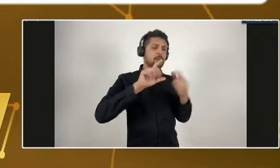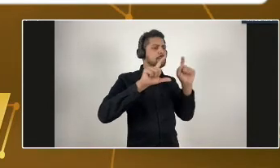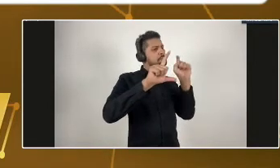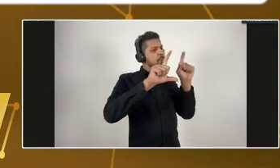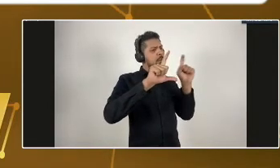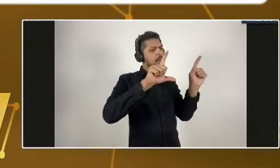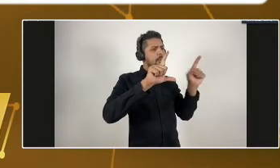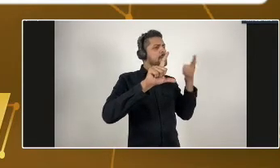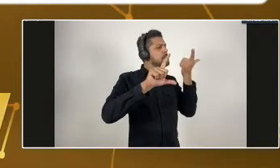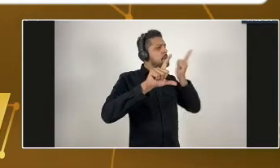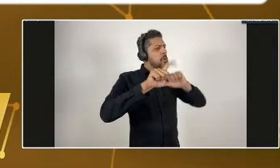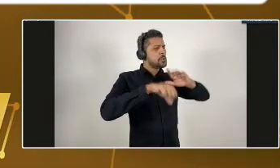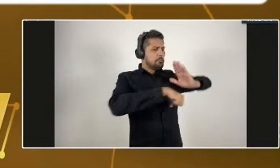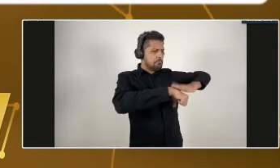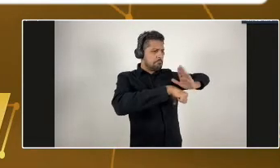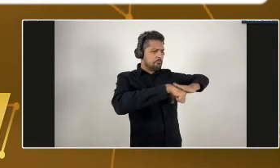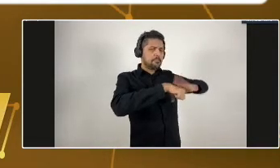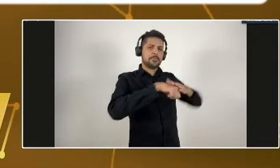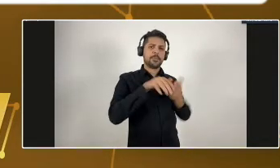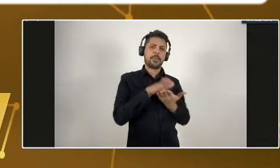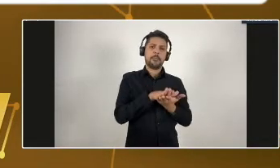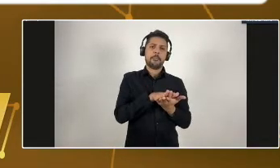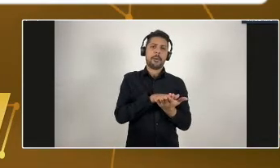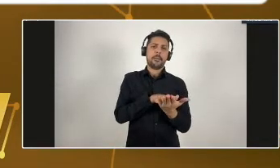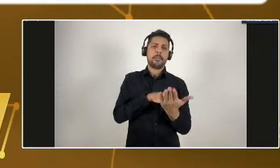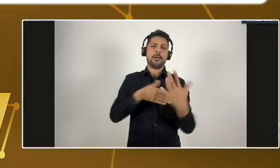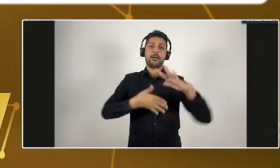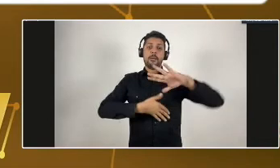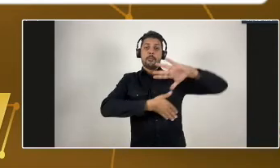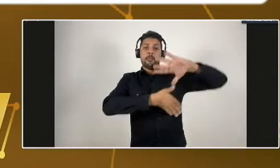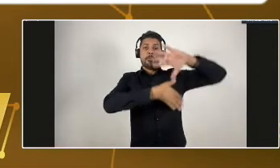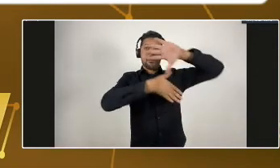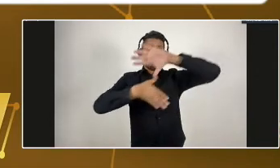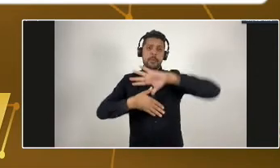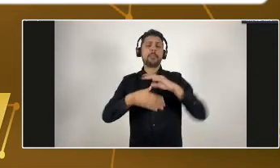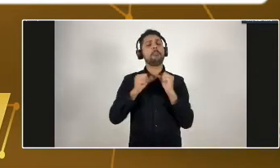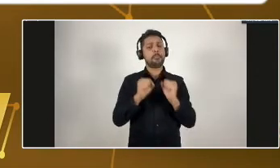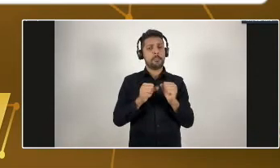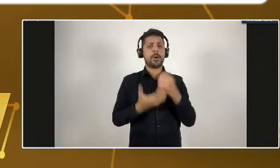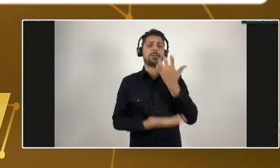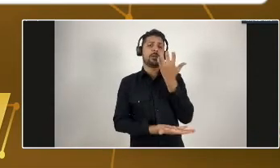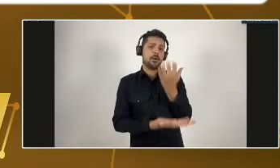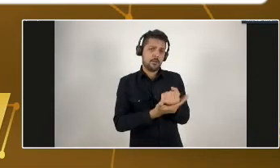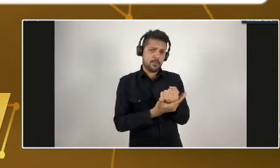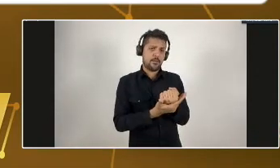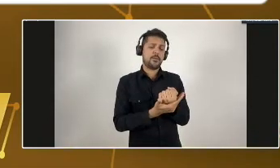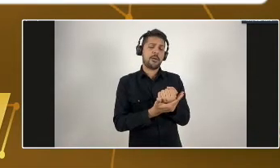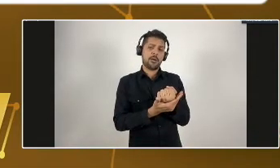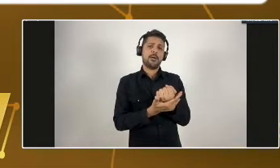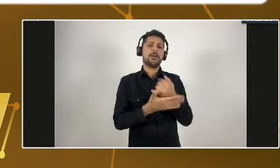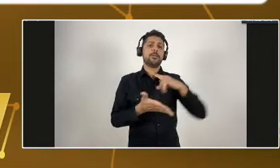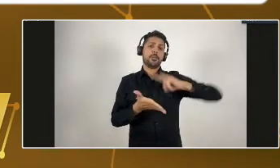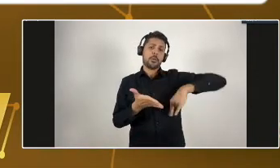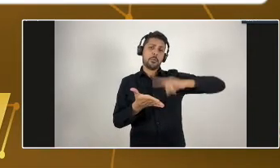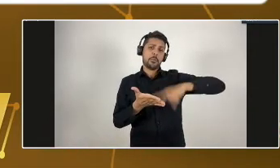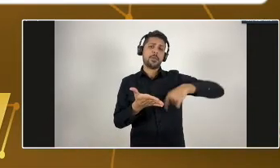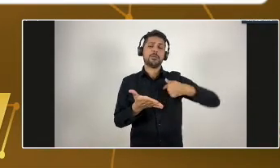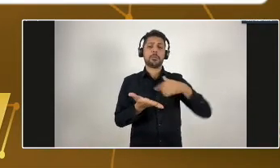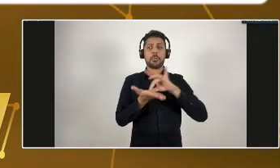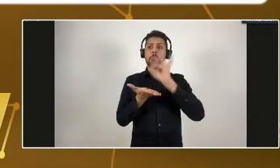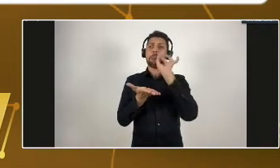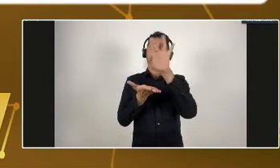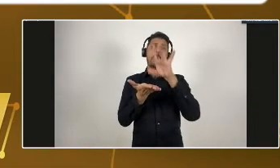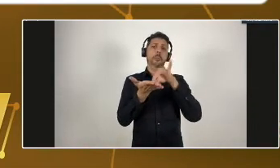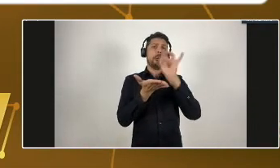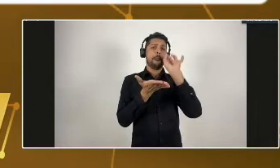impressão desse mapa, de forma que depois eu posso salvar esse documento e mandar para qualquer pessoa.